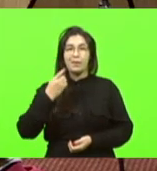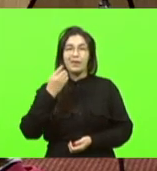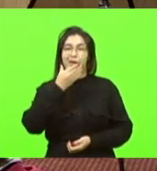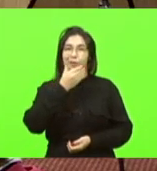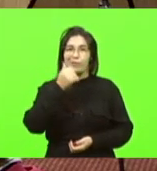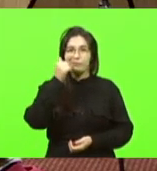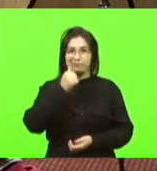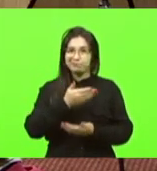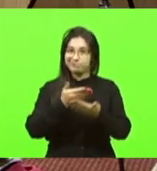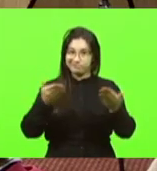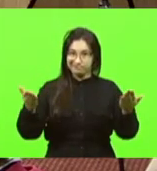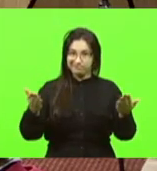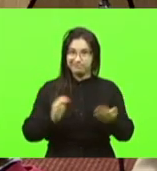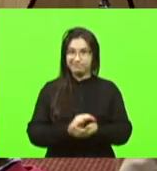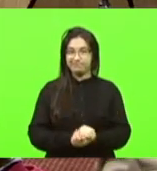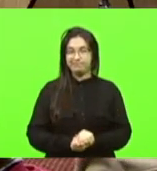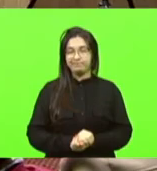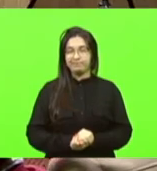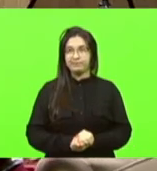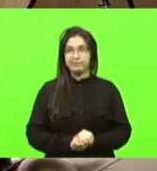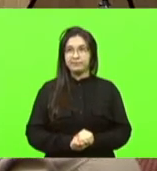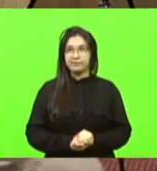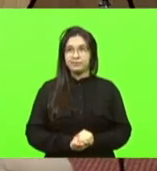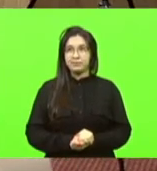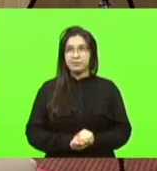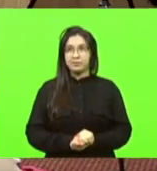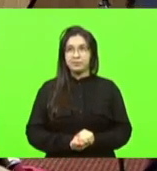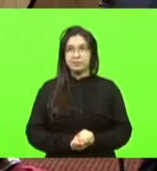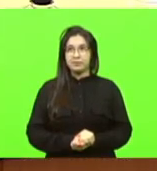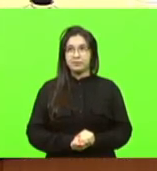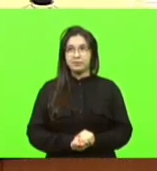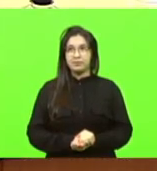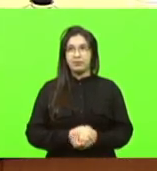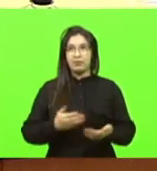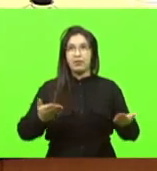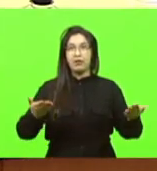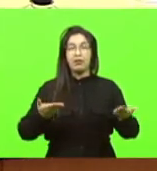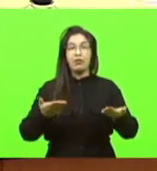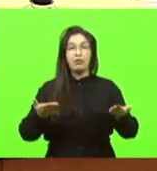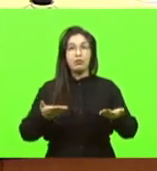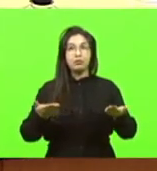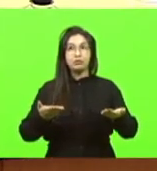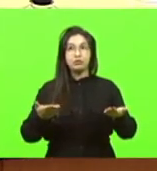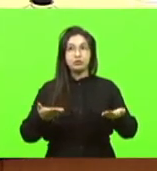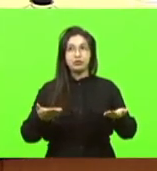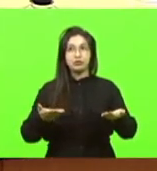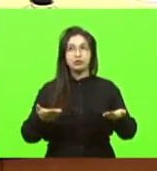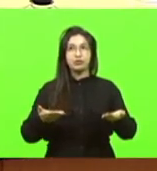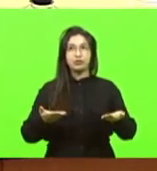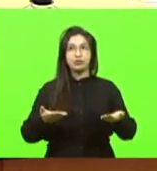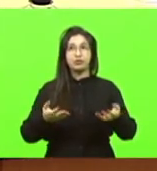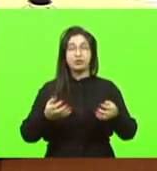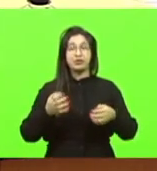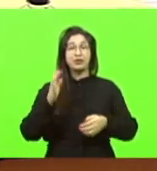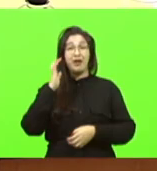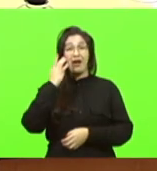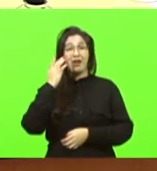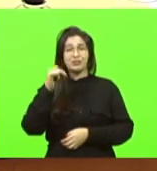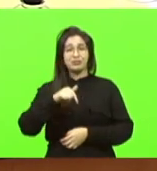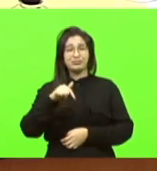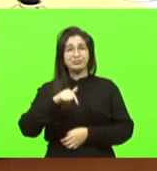ao e Talvez hoje e tenha sido Lice